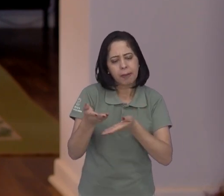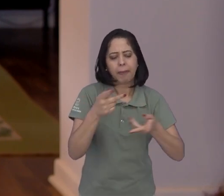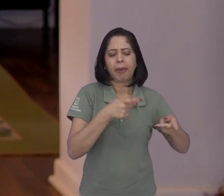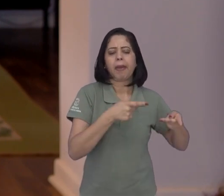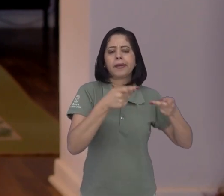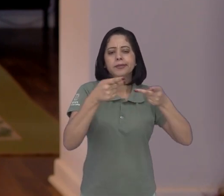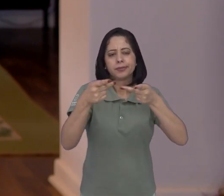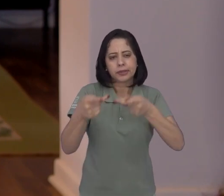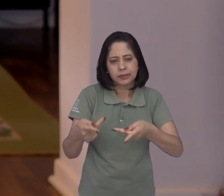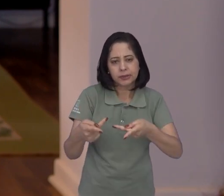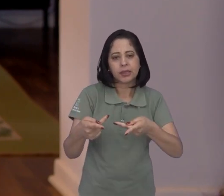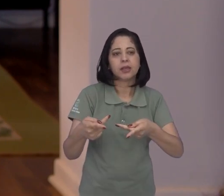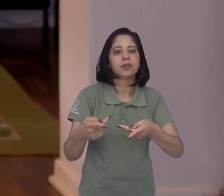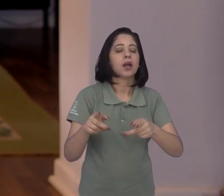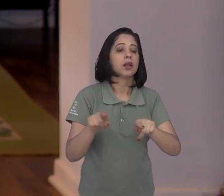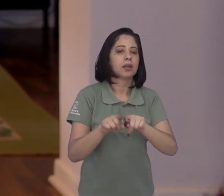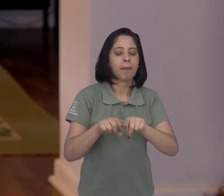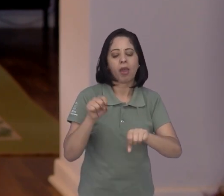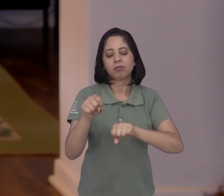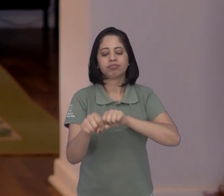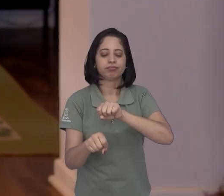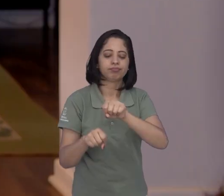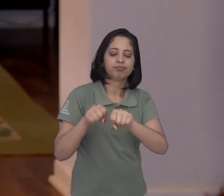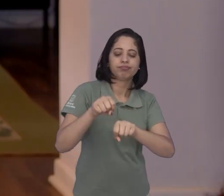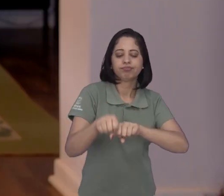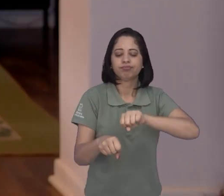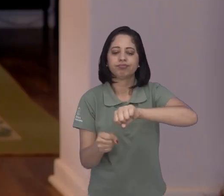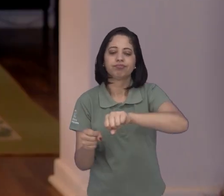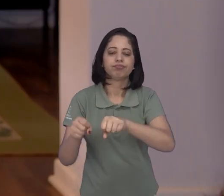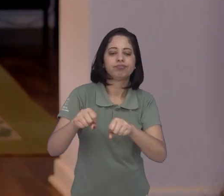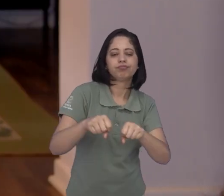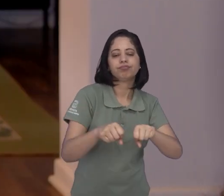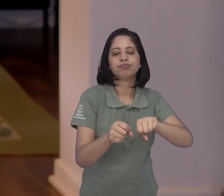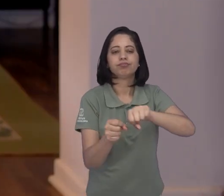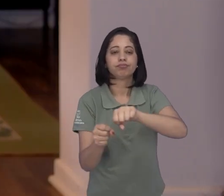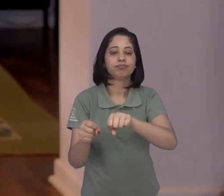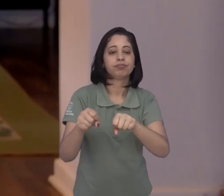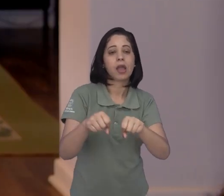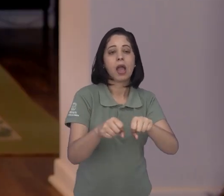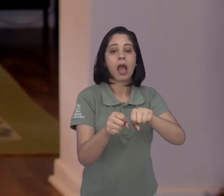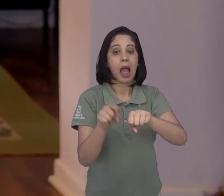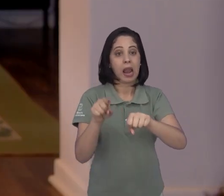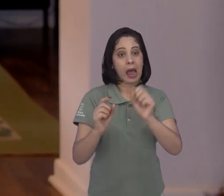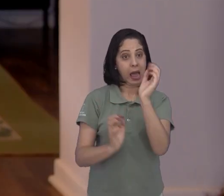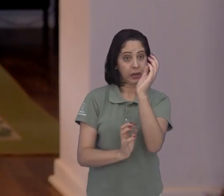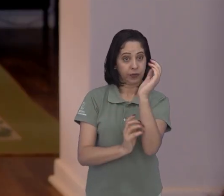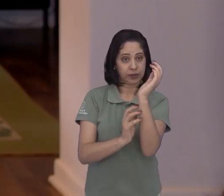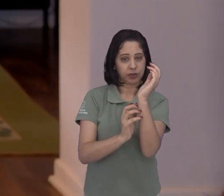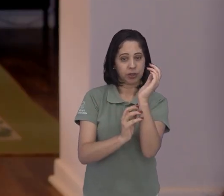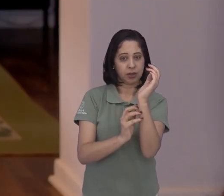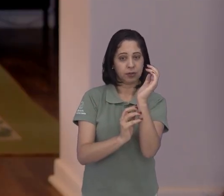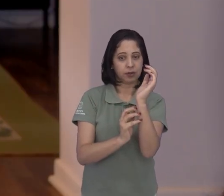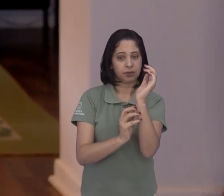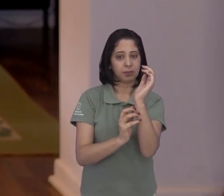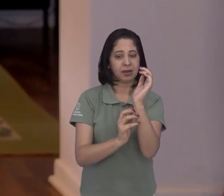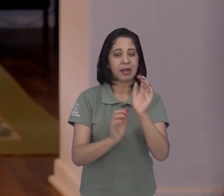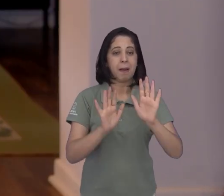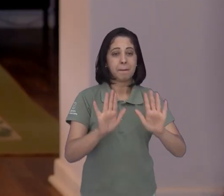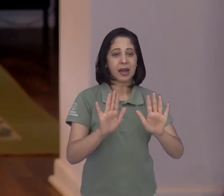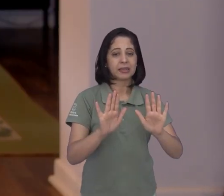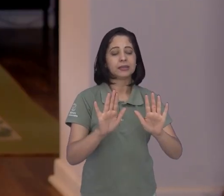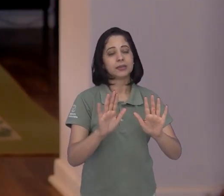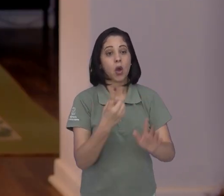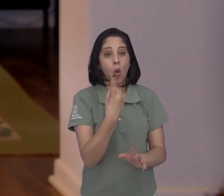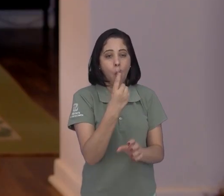fazia tratamentos lá, visitas diariamente, bicicleta, passeios de bicicleta pelas alamedas.